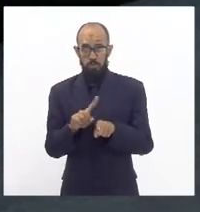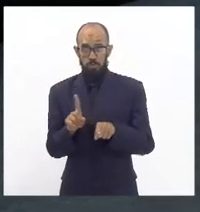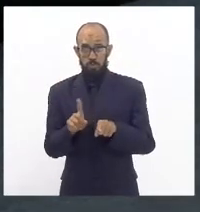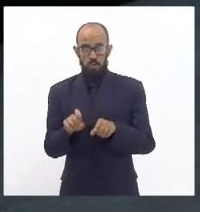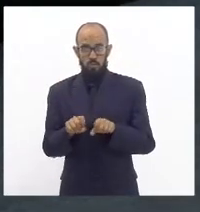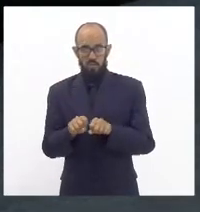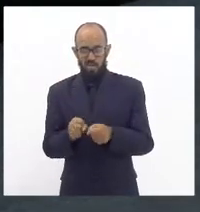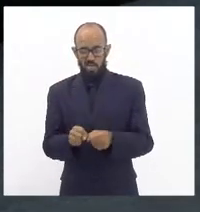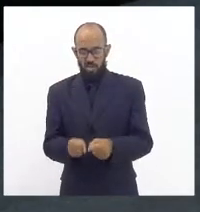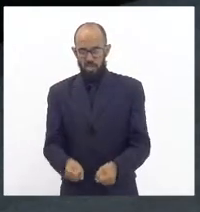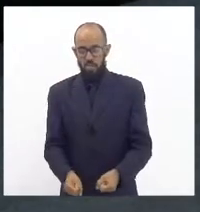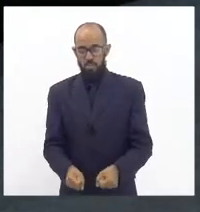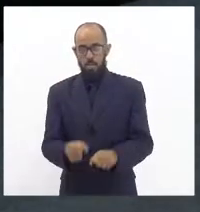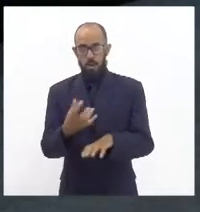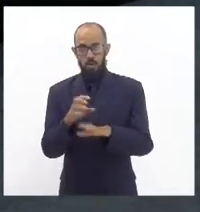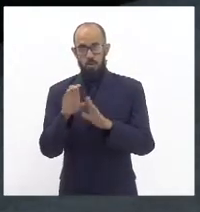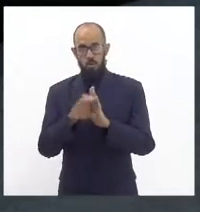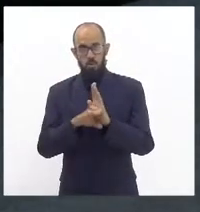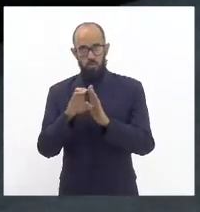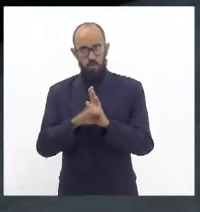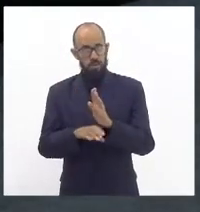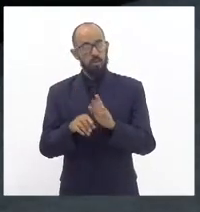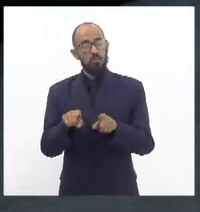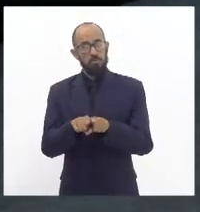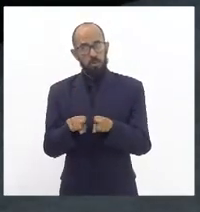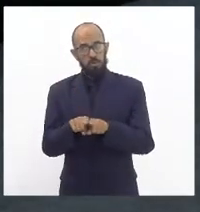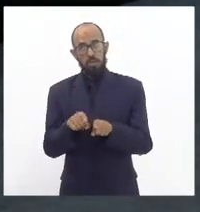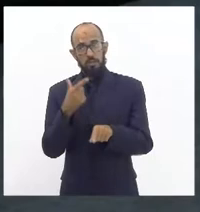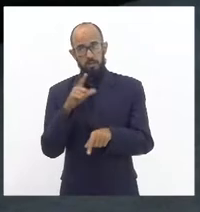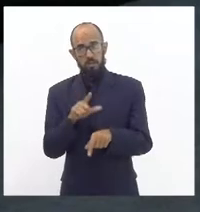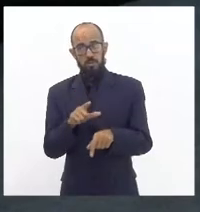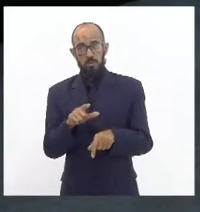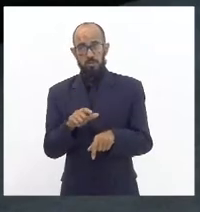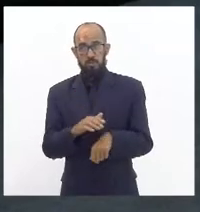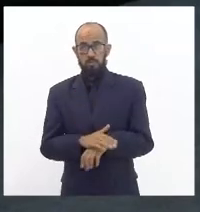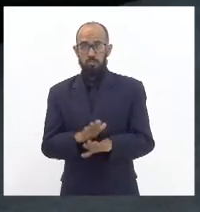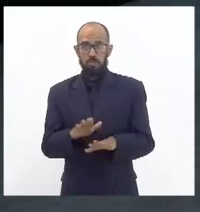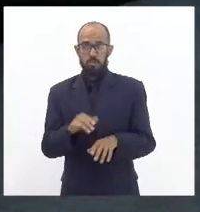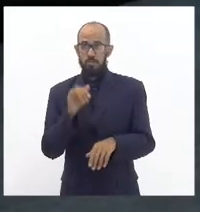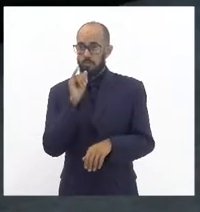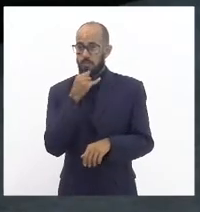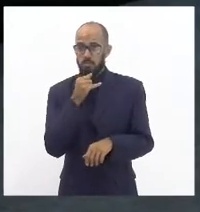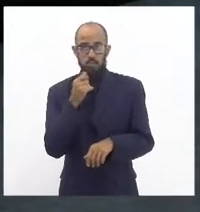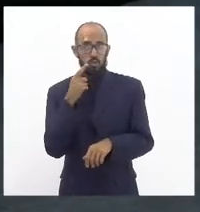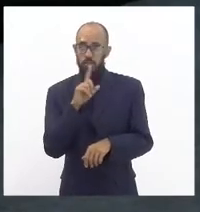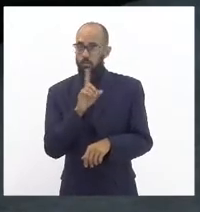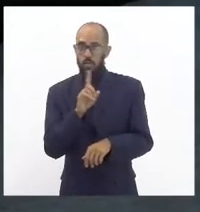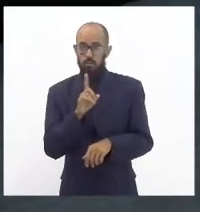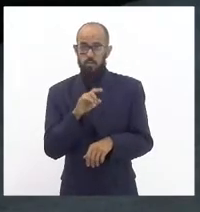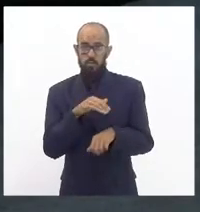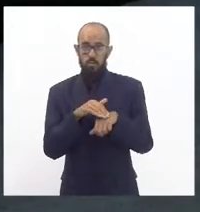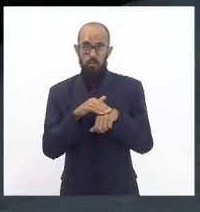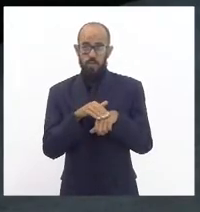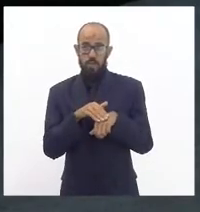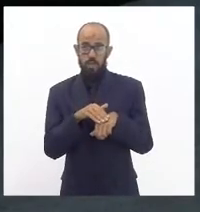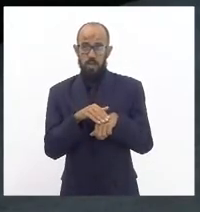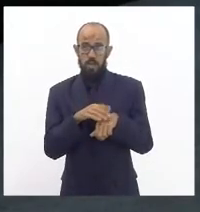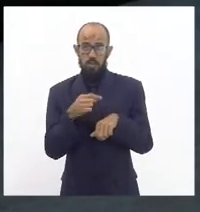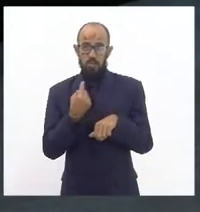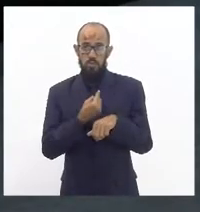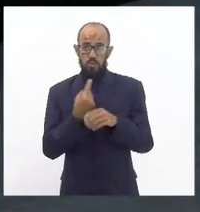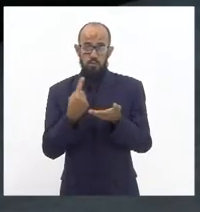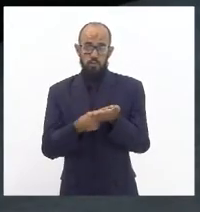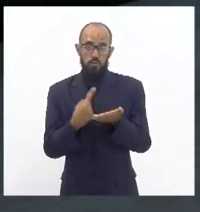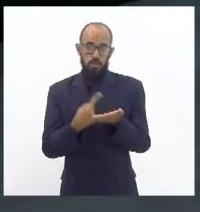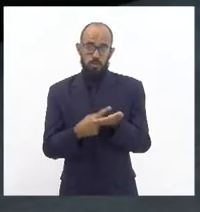dilacerar o currículo também seria mantida mas infelizmente ele não tá conseguindo fechar esse diálogo a gente tinha combinado